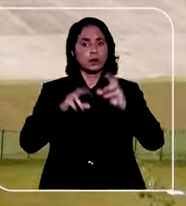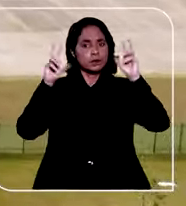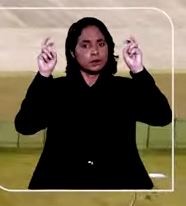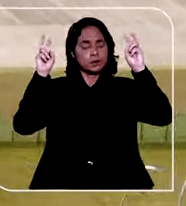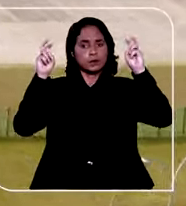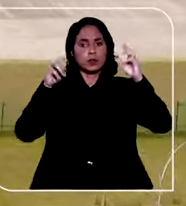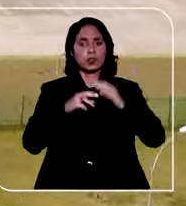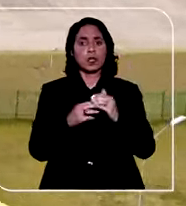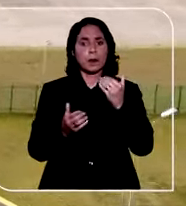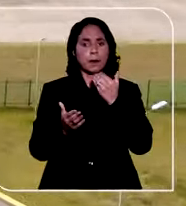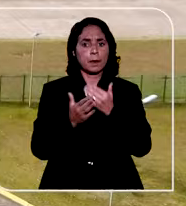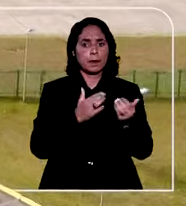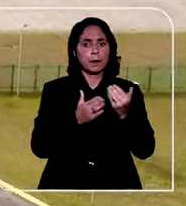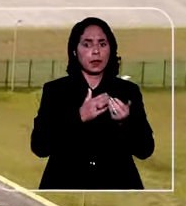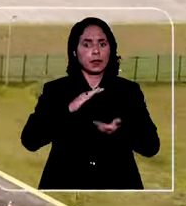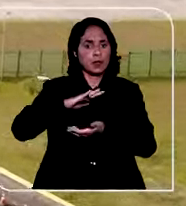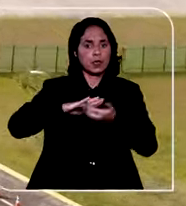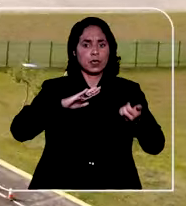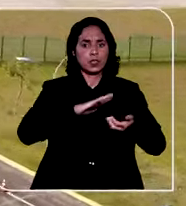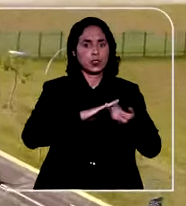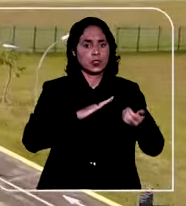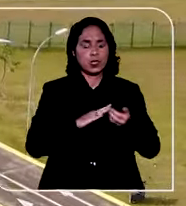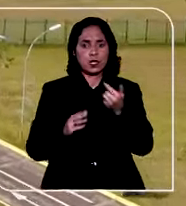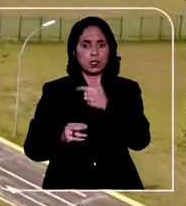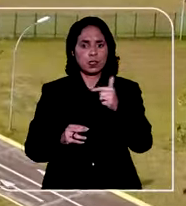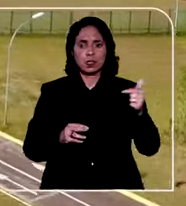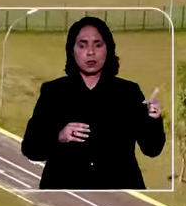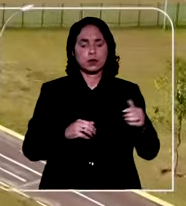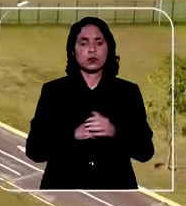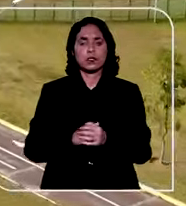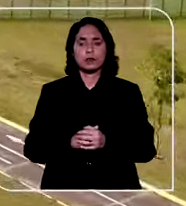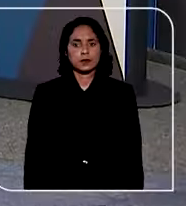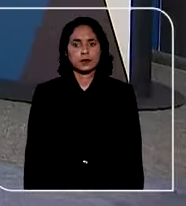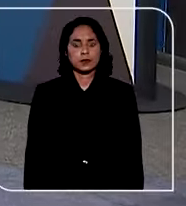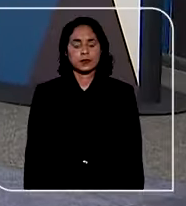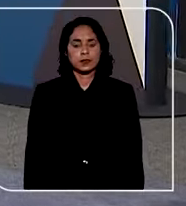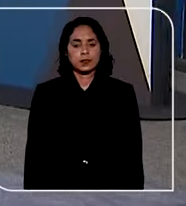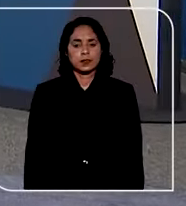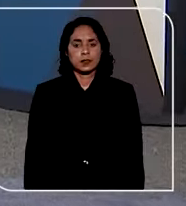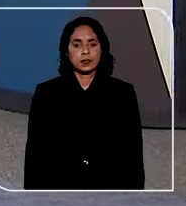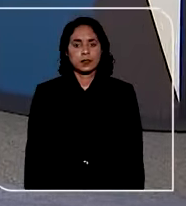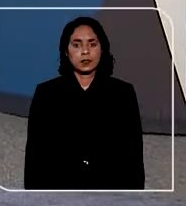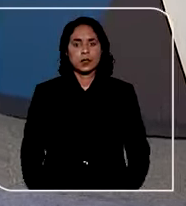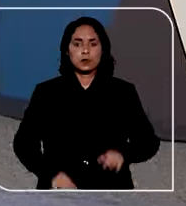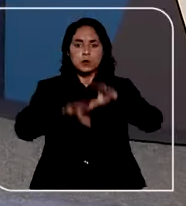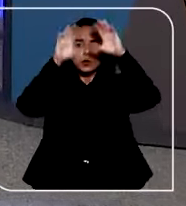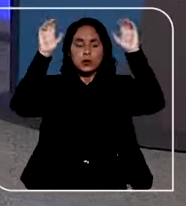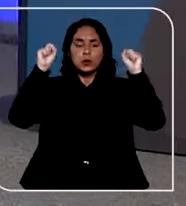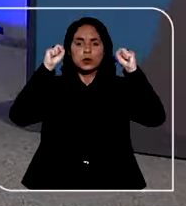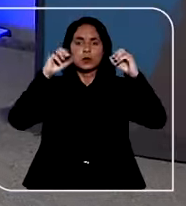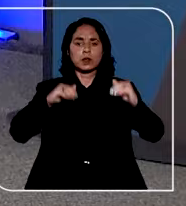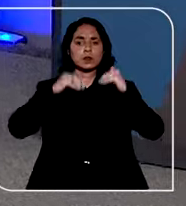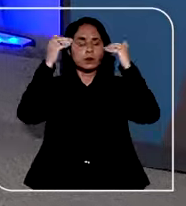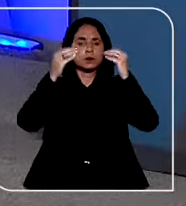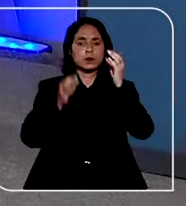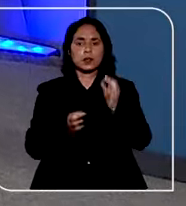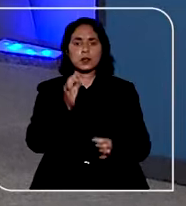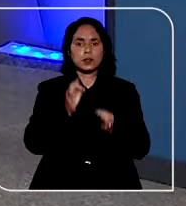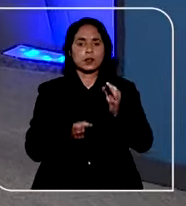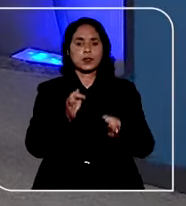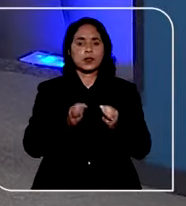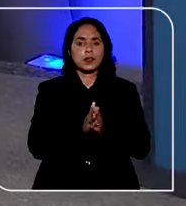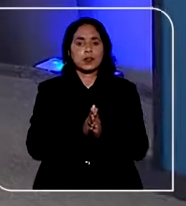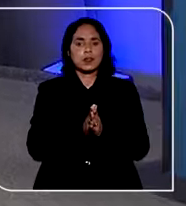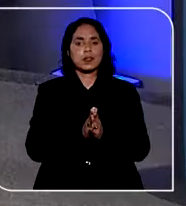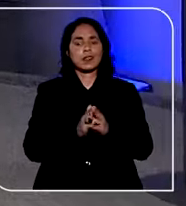suspensão da tramitação de processos com a mesma questão jurídica o Superior Tribunal de Justiça está